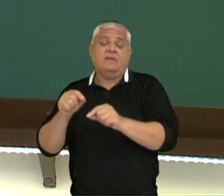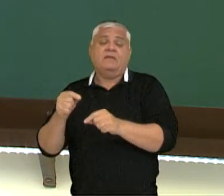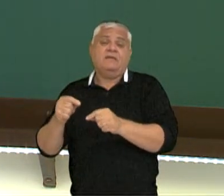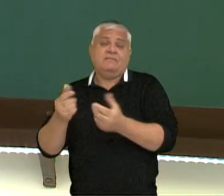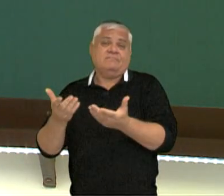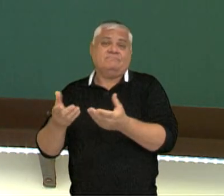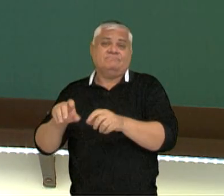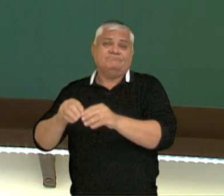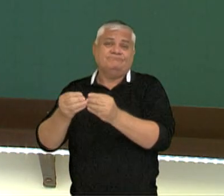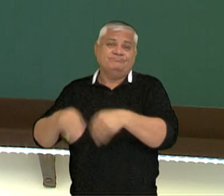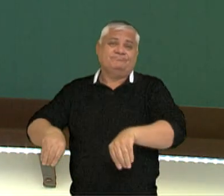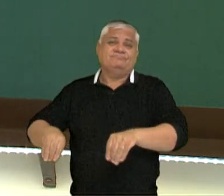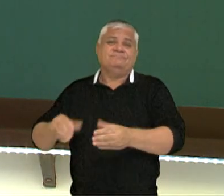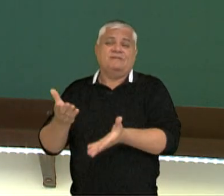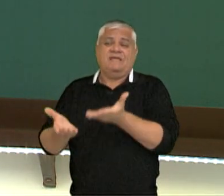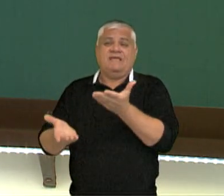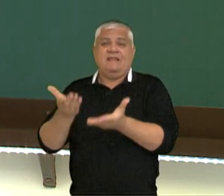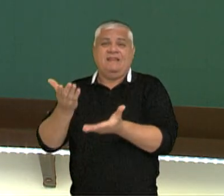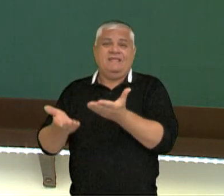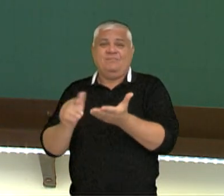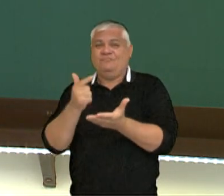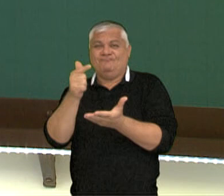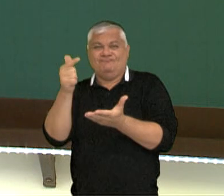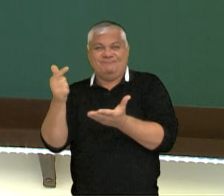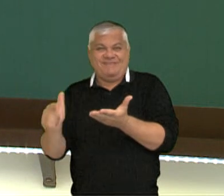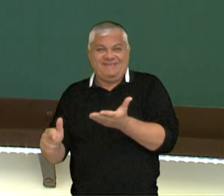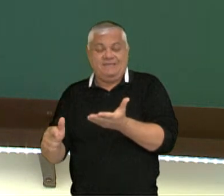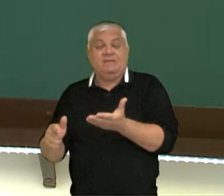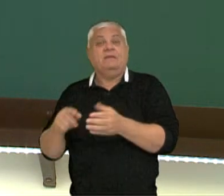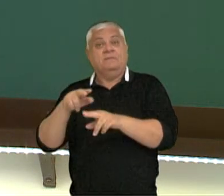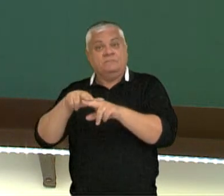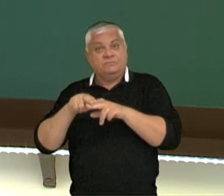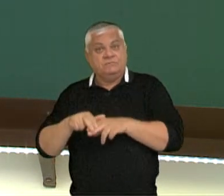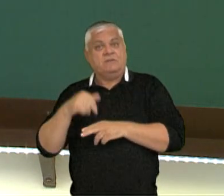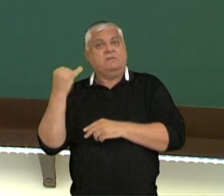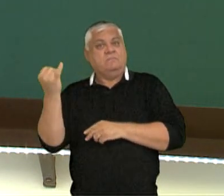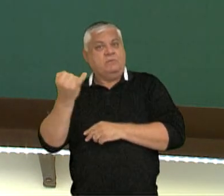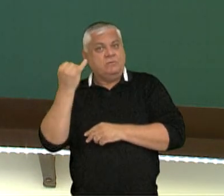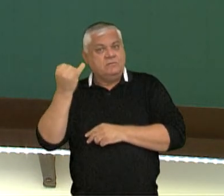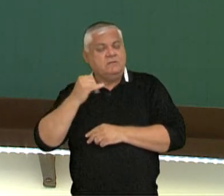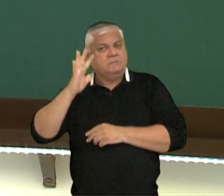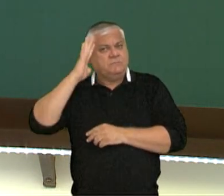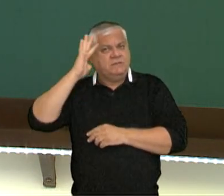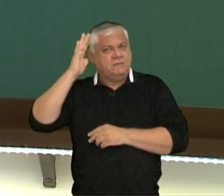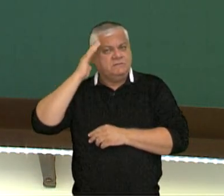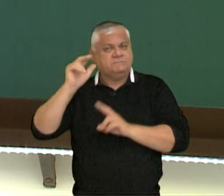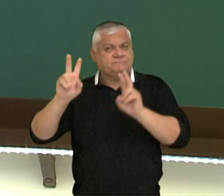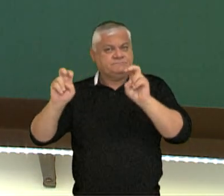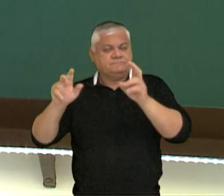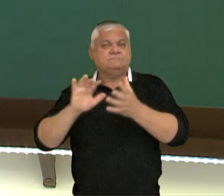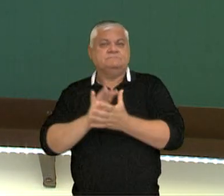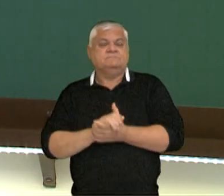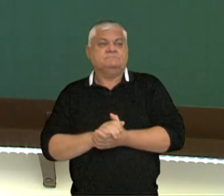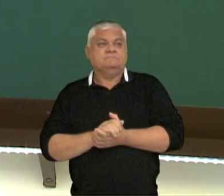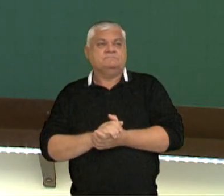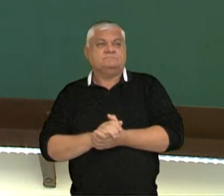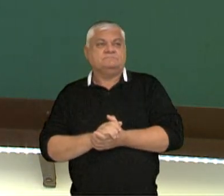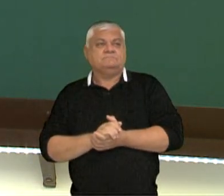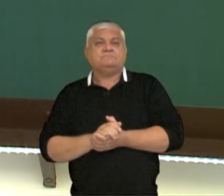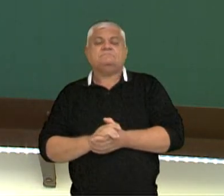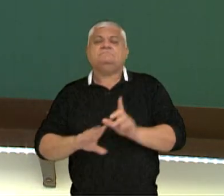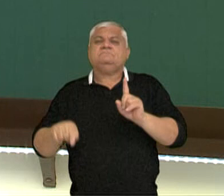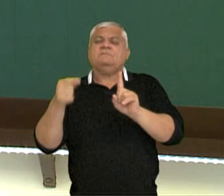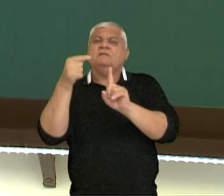equilíbrio natural daquela área. Daí a importância de se pensar e se refletir sobre o tema. Entre elas, que